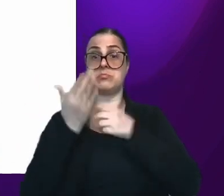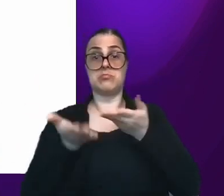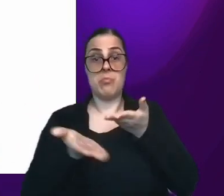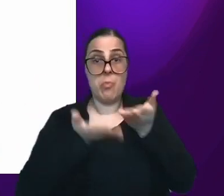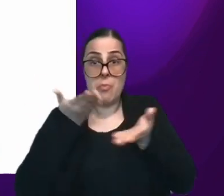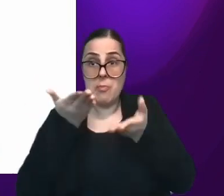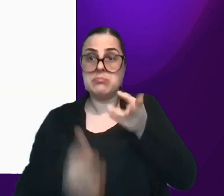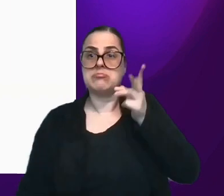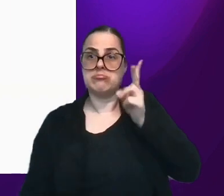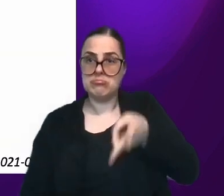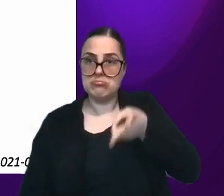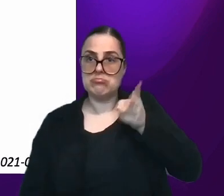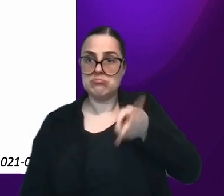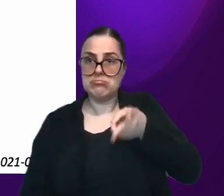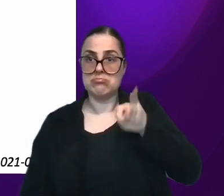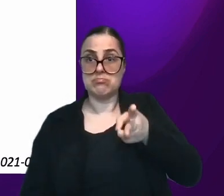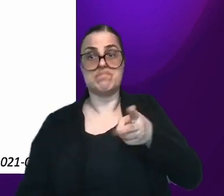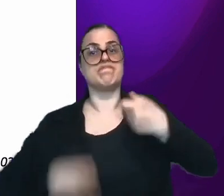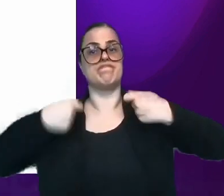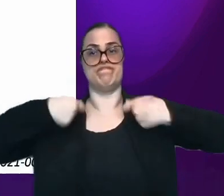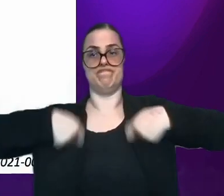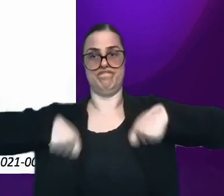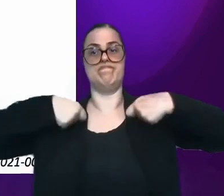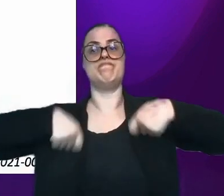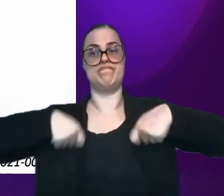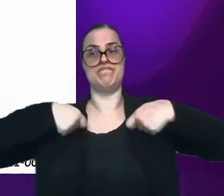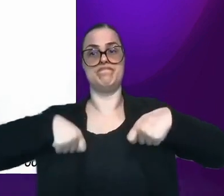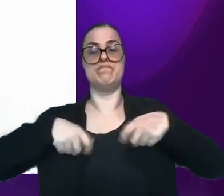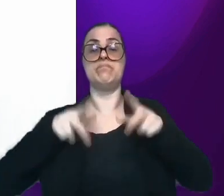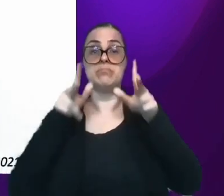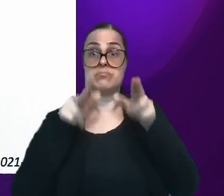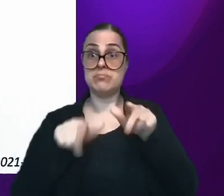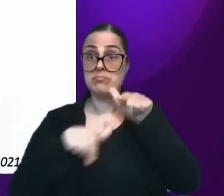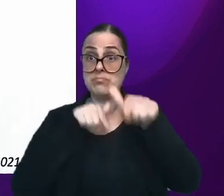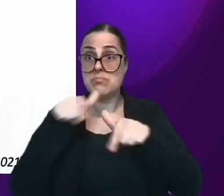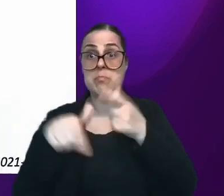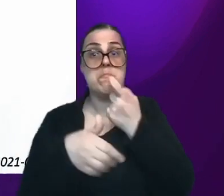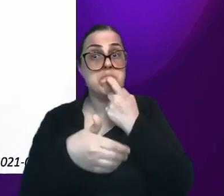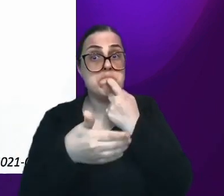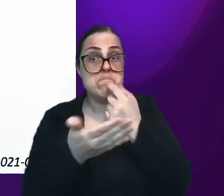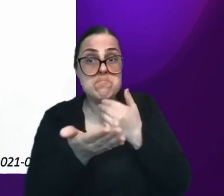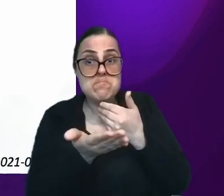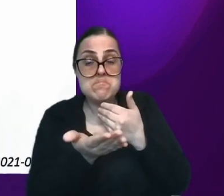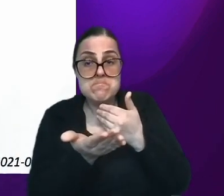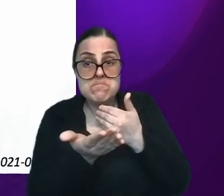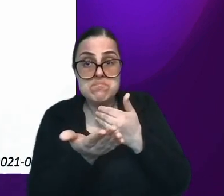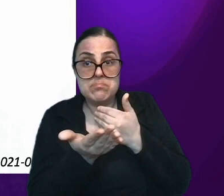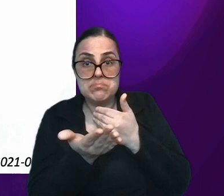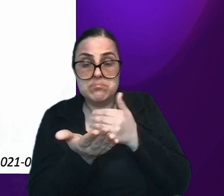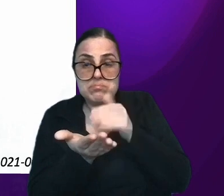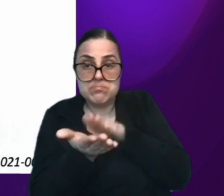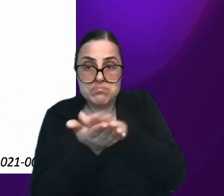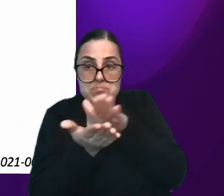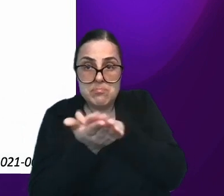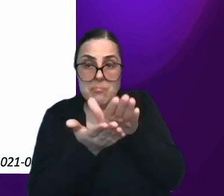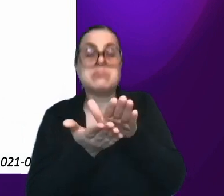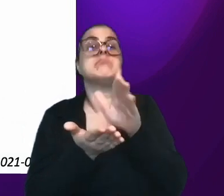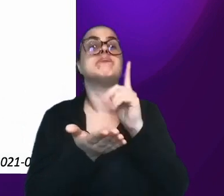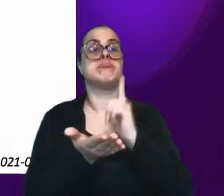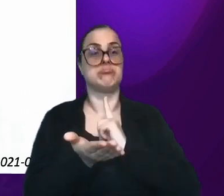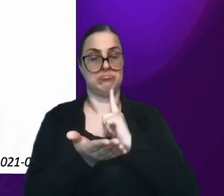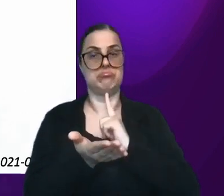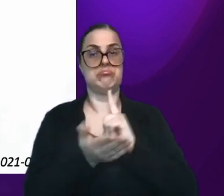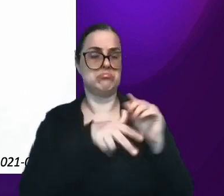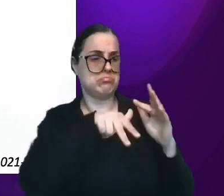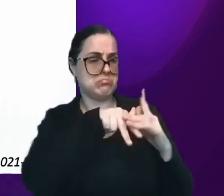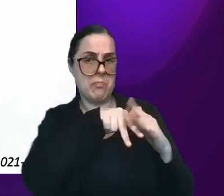ela muitas vezes ela é necessária, como esse trabalho aqui, que é um estudo recente, mostrando que um percentual grande de pacientes que transiciona